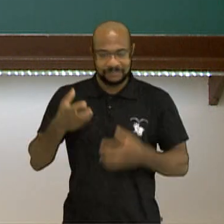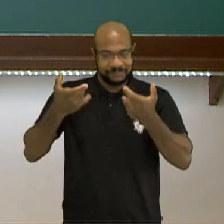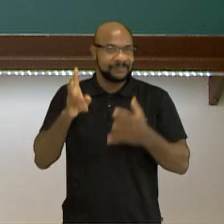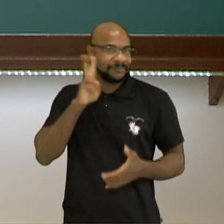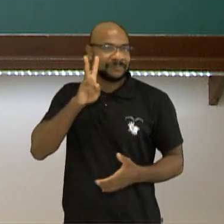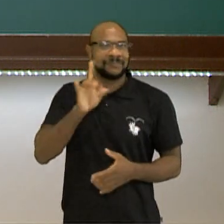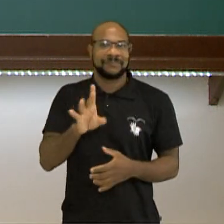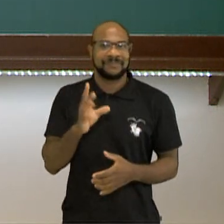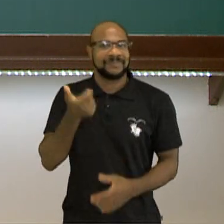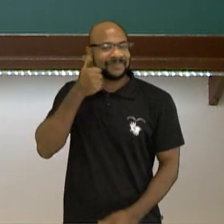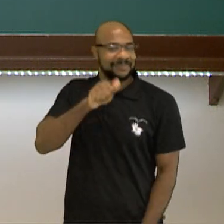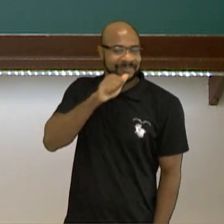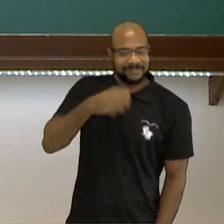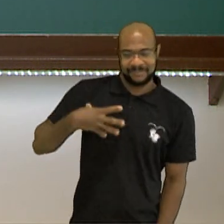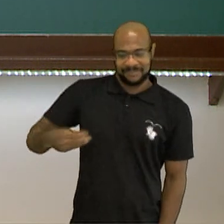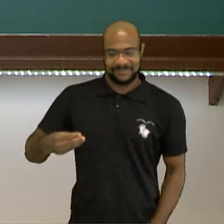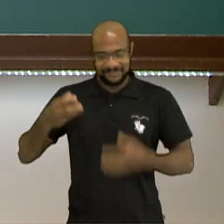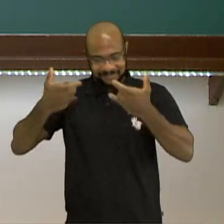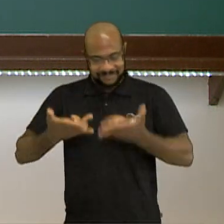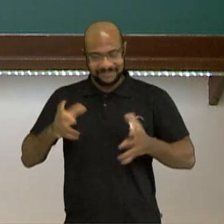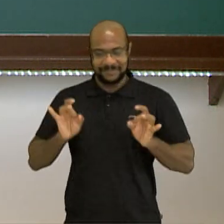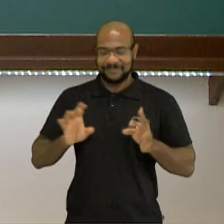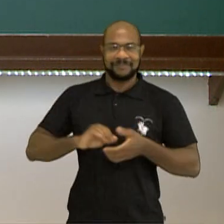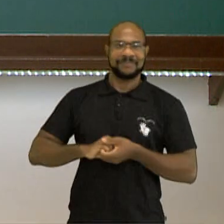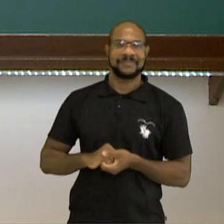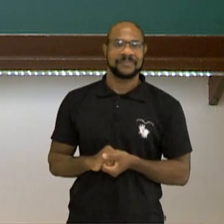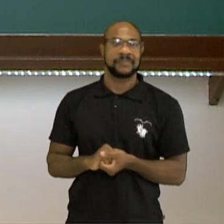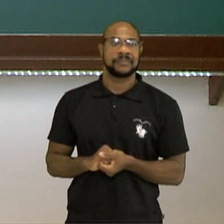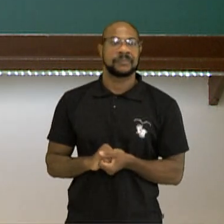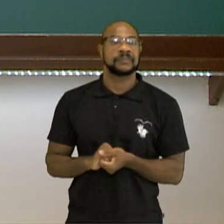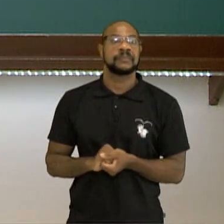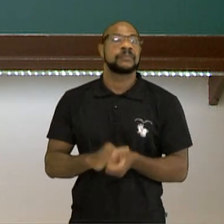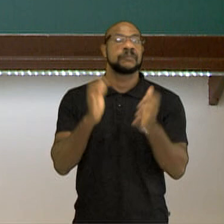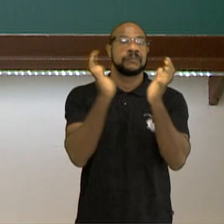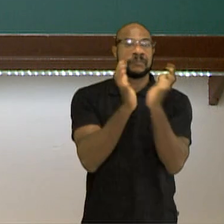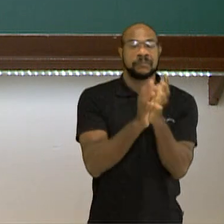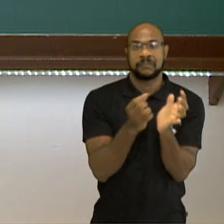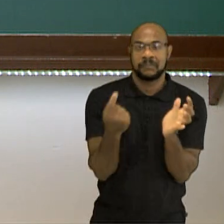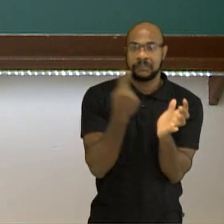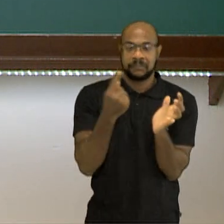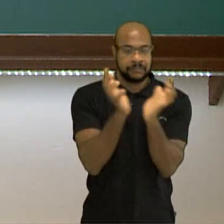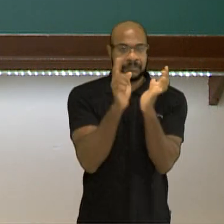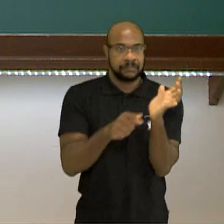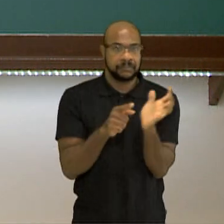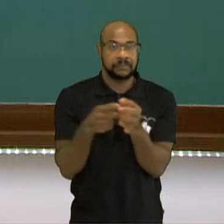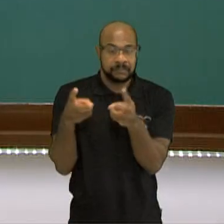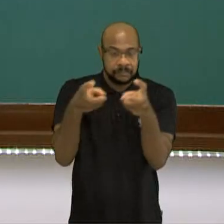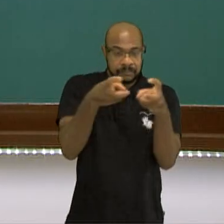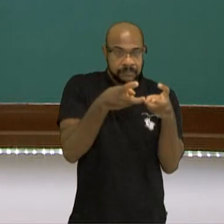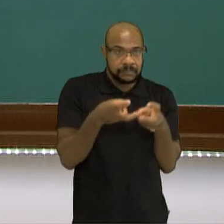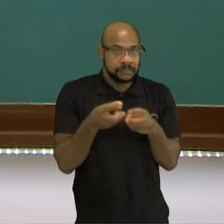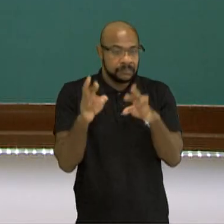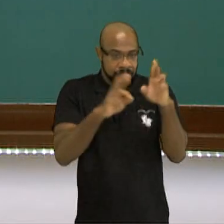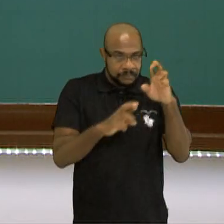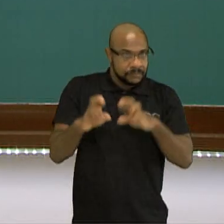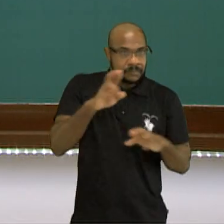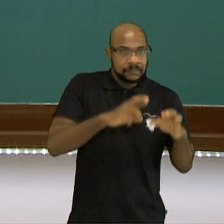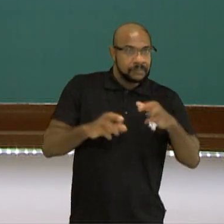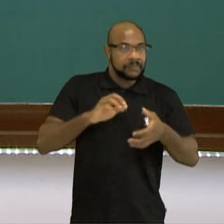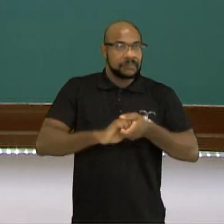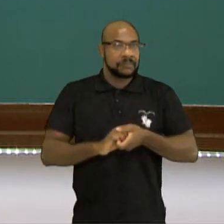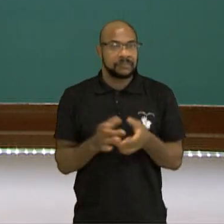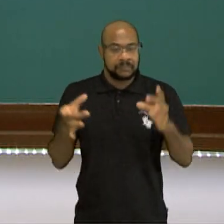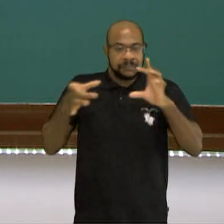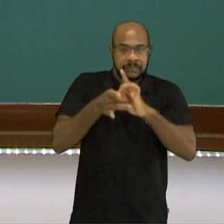bem interessante também, veja lá. A primeira proposição pede que você analise a situação que